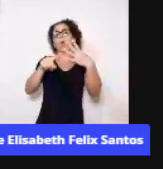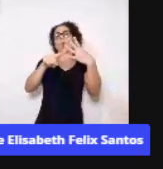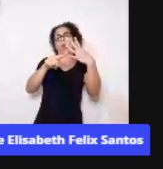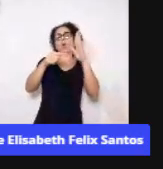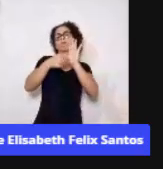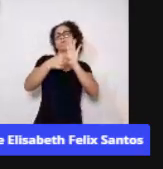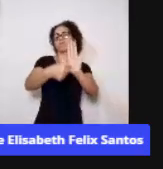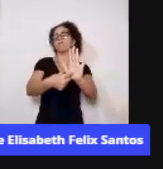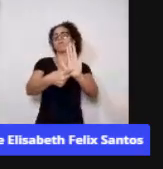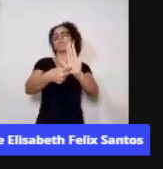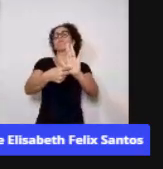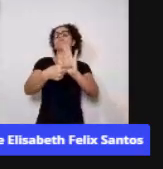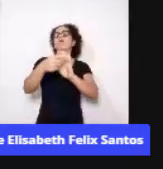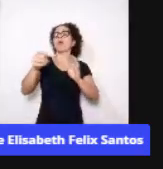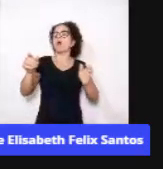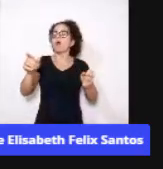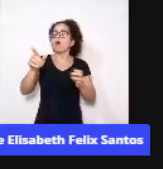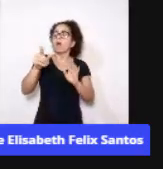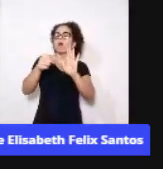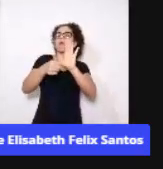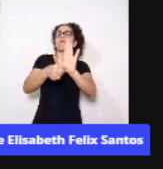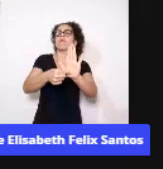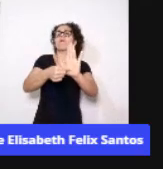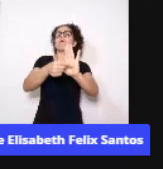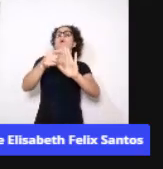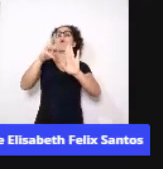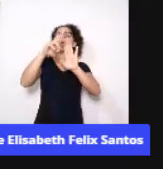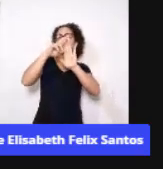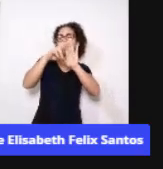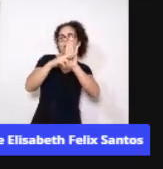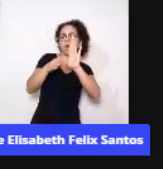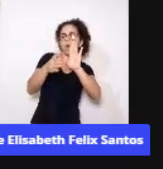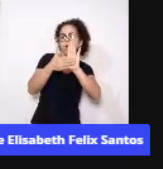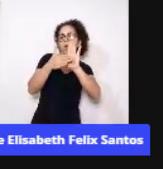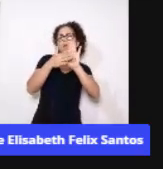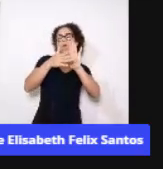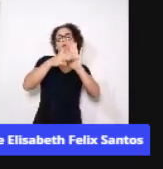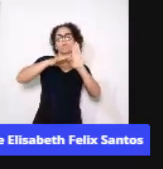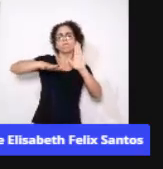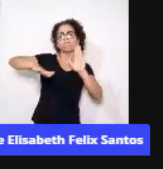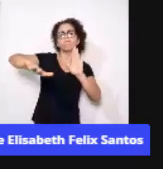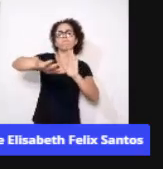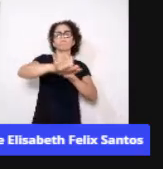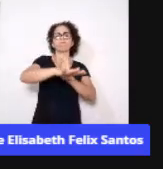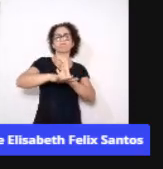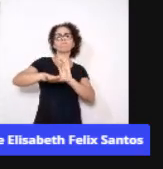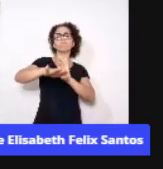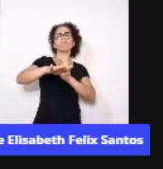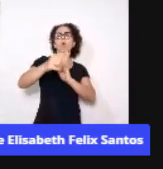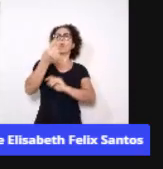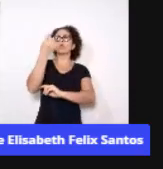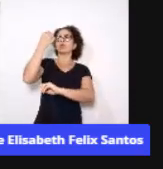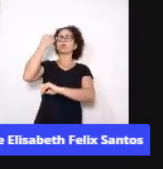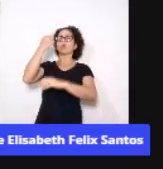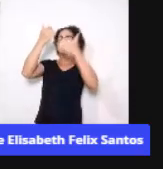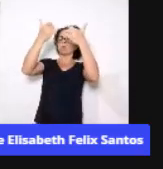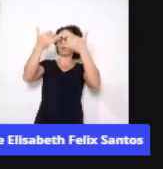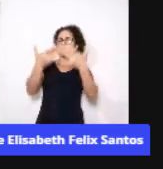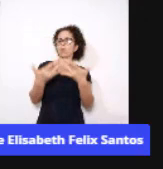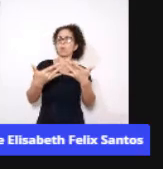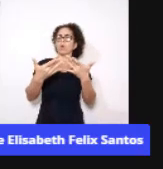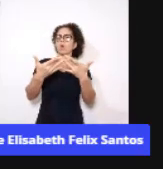redor, como foi dito lá no início, né? Sobre as questões que são inerentes a cada realidade campesina.